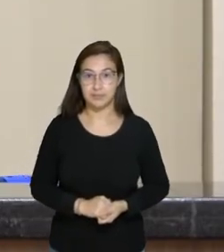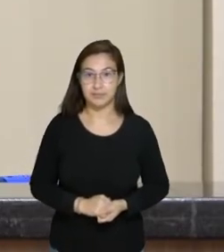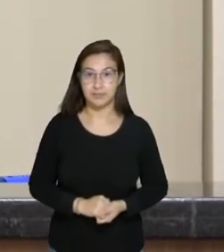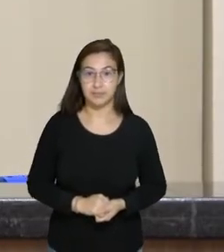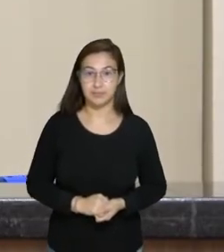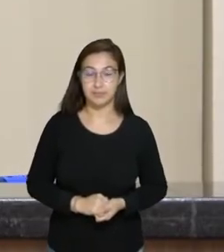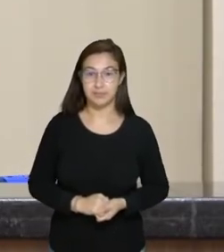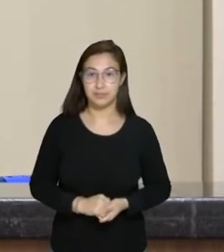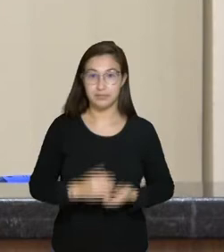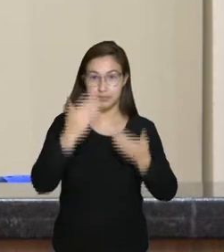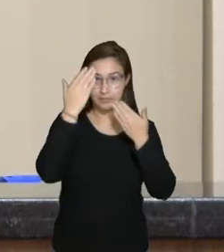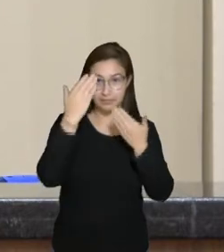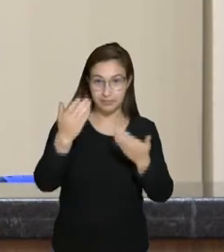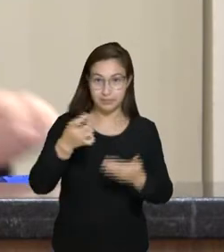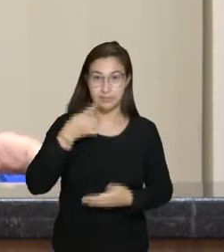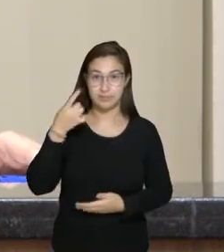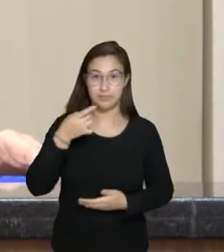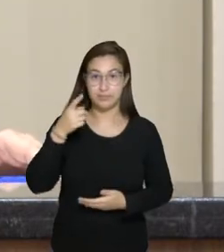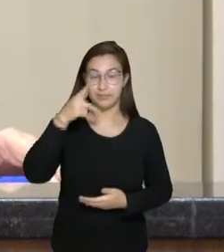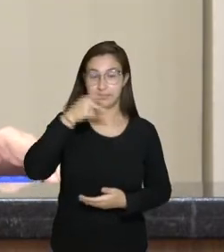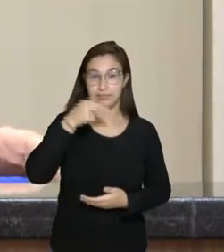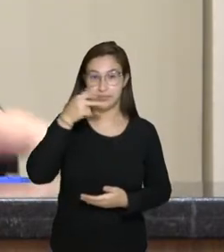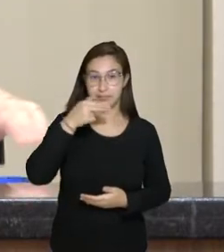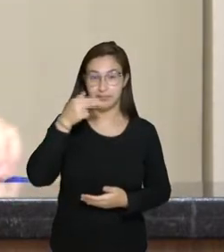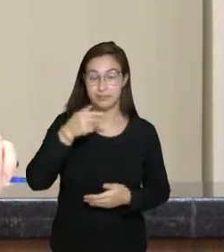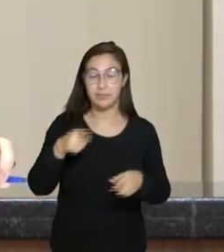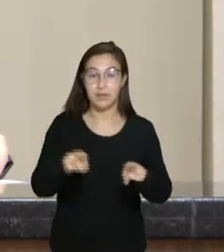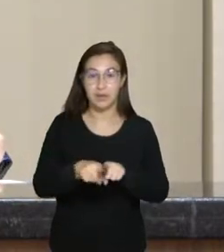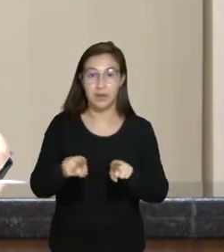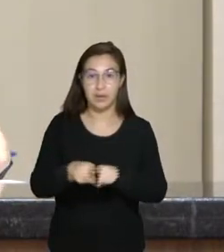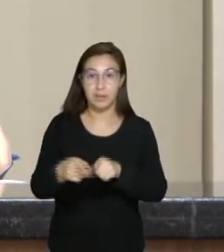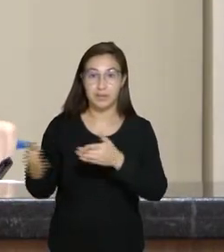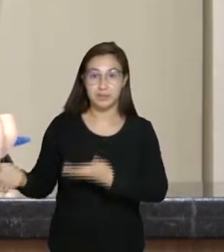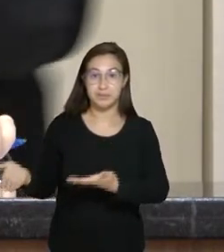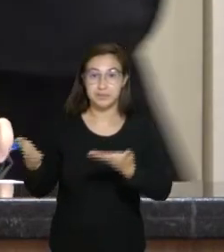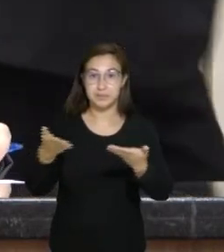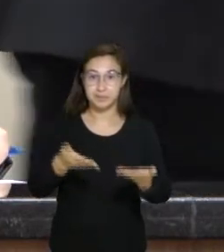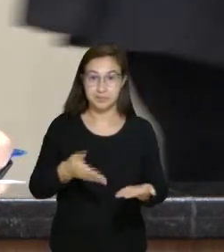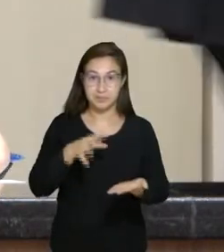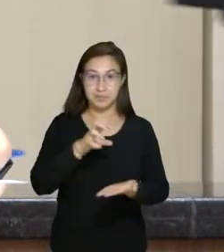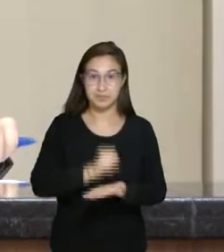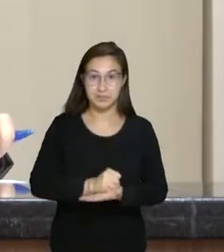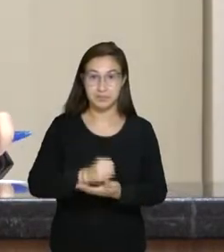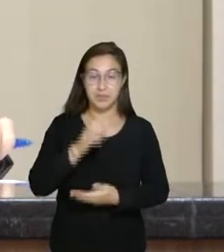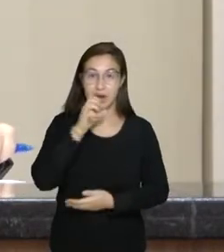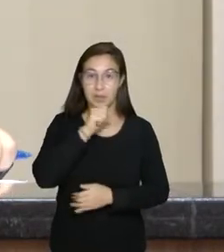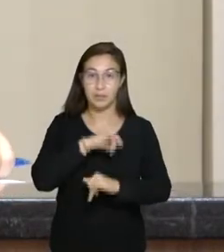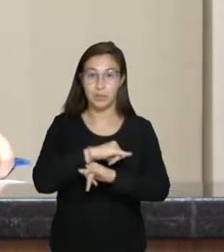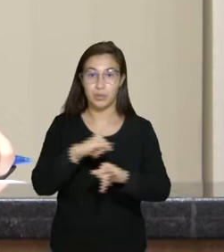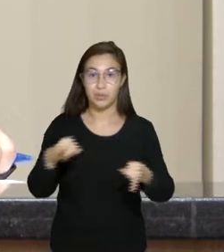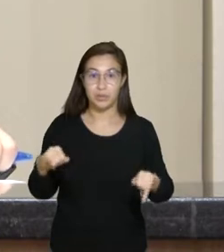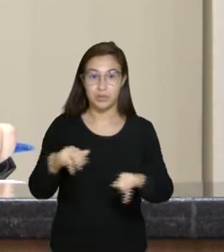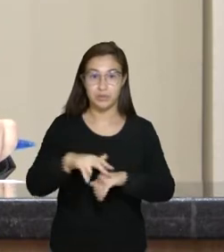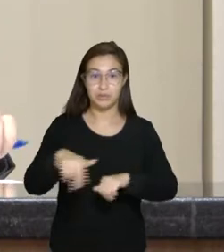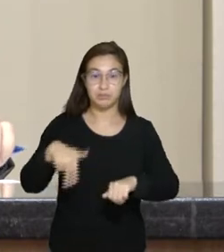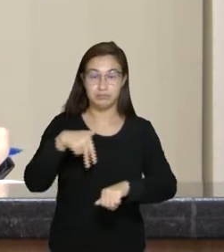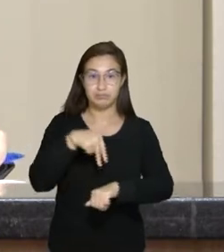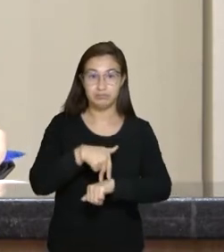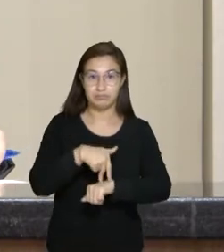Obrigado, deputado Kennedy Nunes. Ainda é inscrito para falar em breves